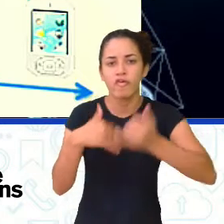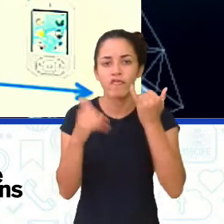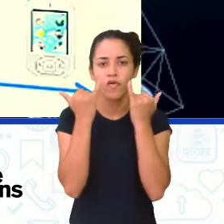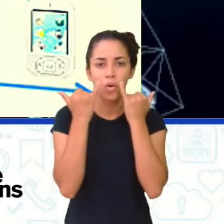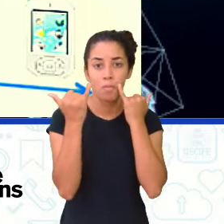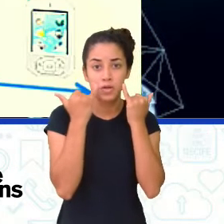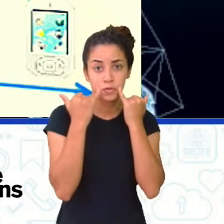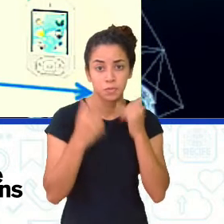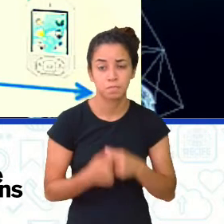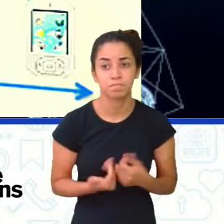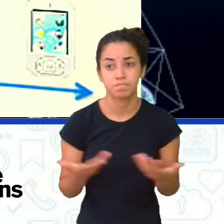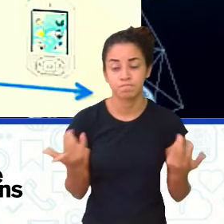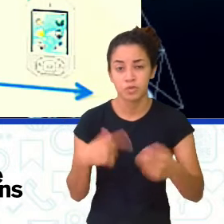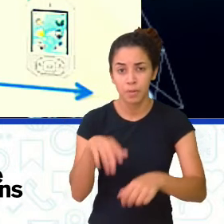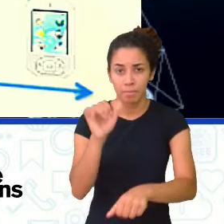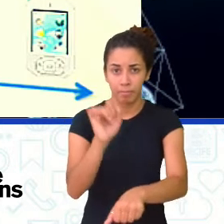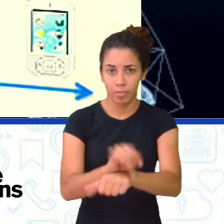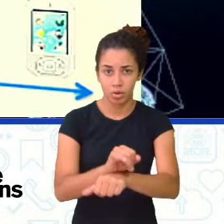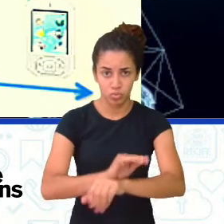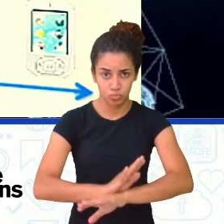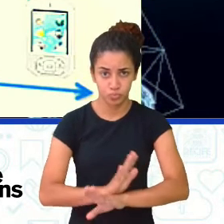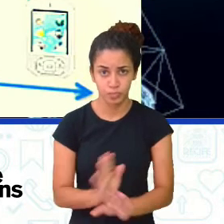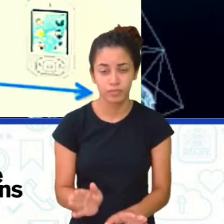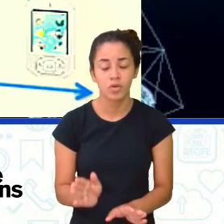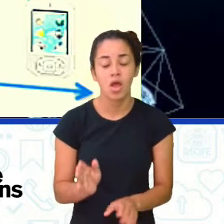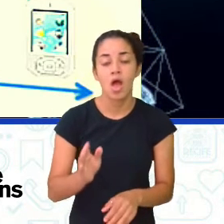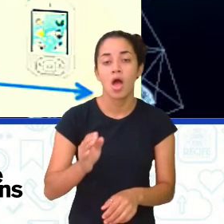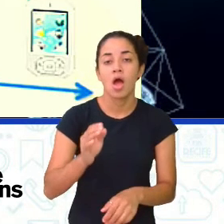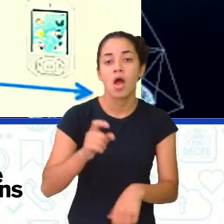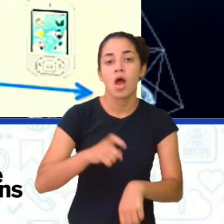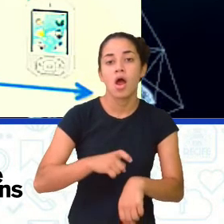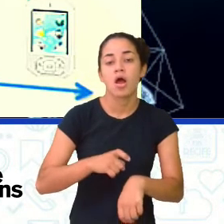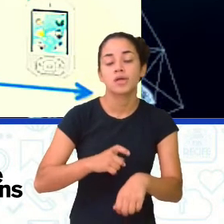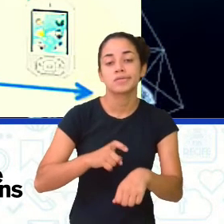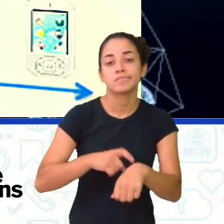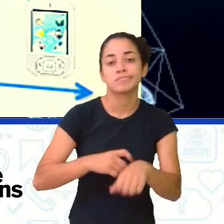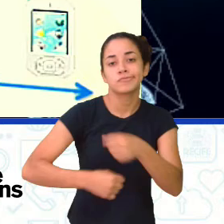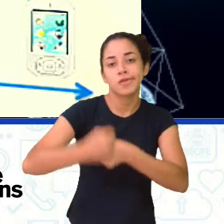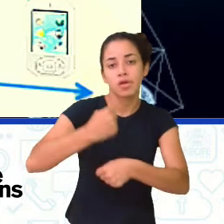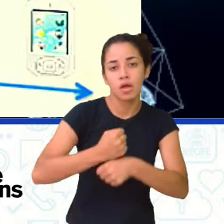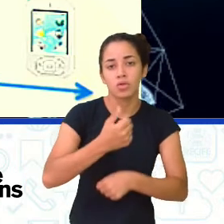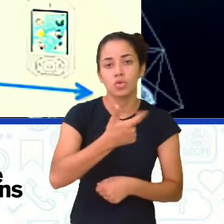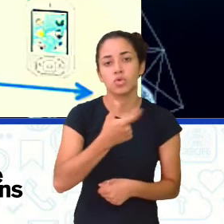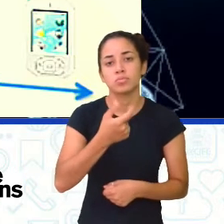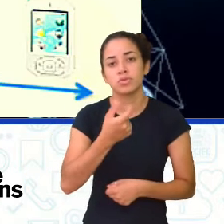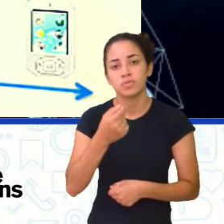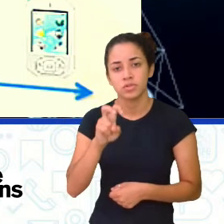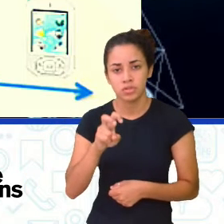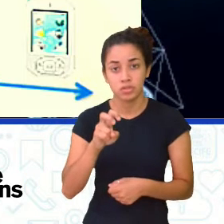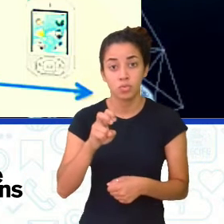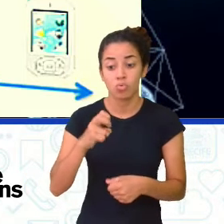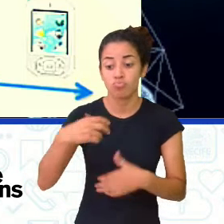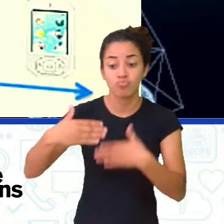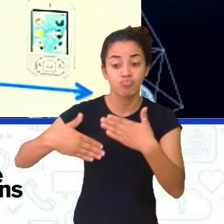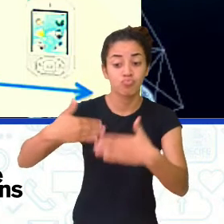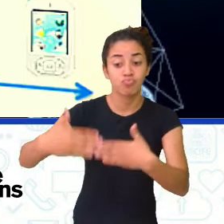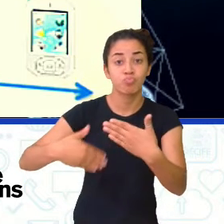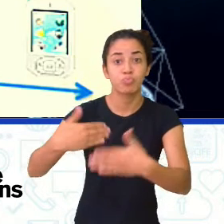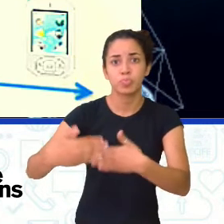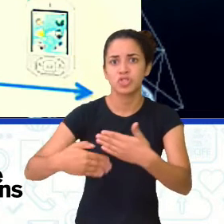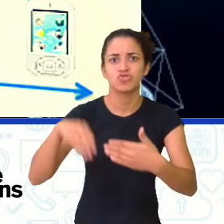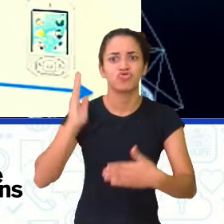informações. A gente parou aqui nessa linha do tempo no ano de 2005. De 2005 para cá já